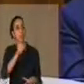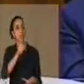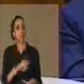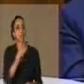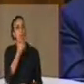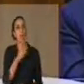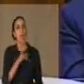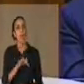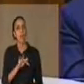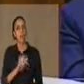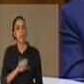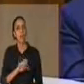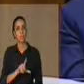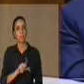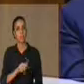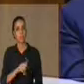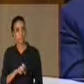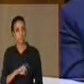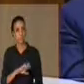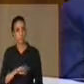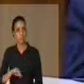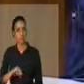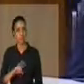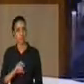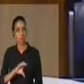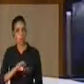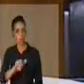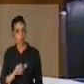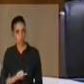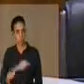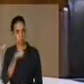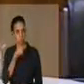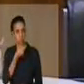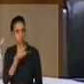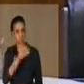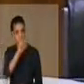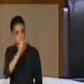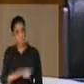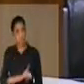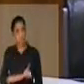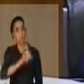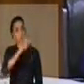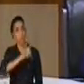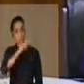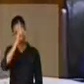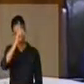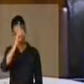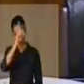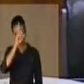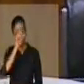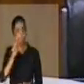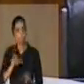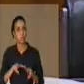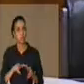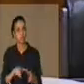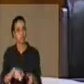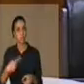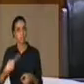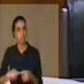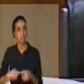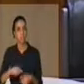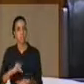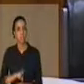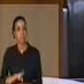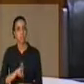Felipe Toledo Rocha para poder fazer uso da palavra, diretor do Hospital Hélio Angotti, Hospital de Câncer de